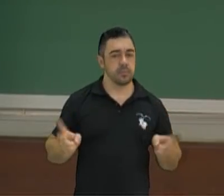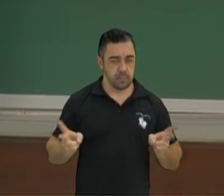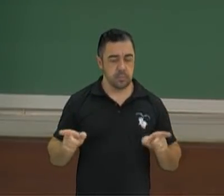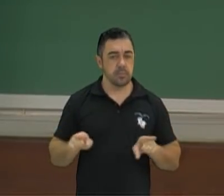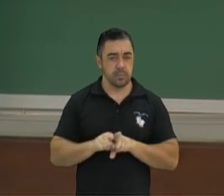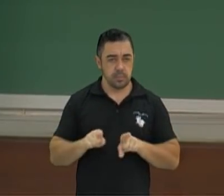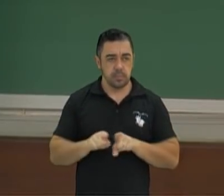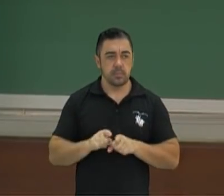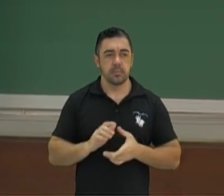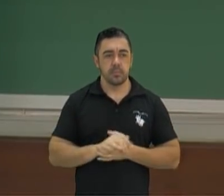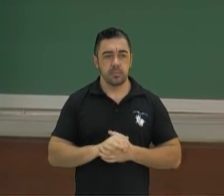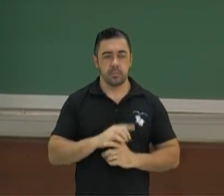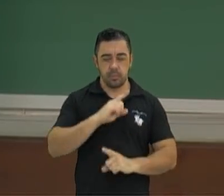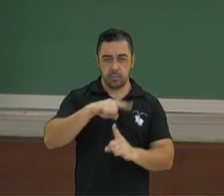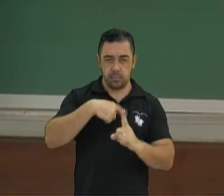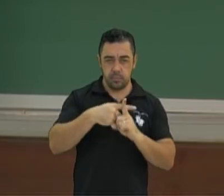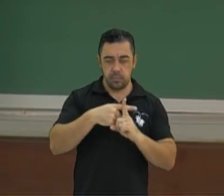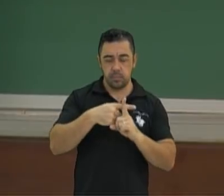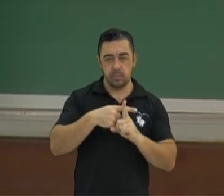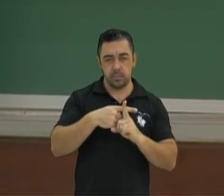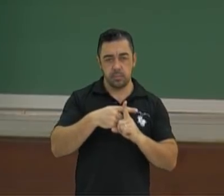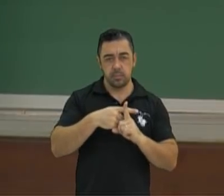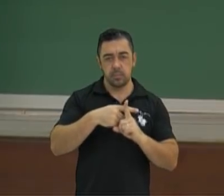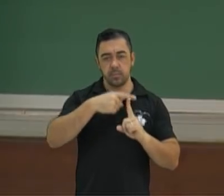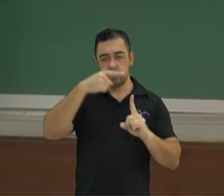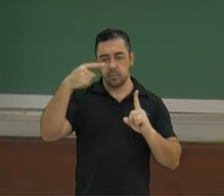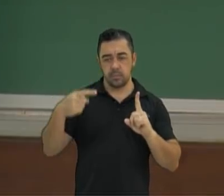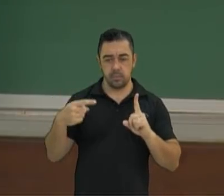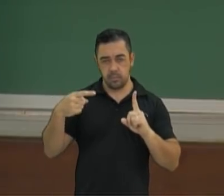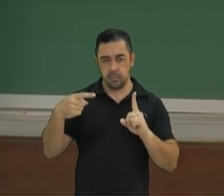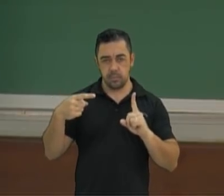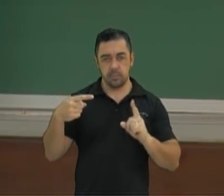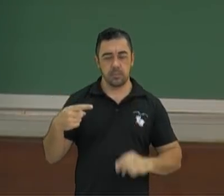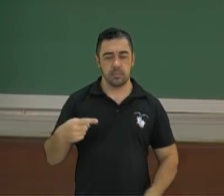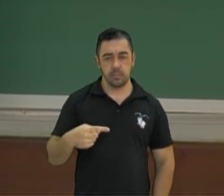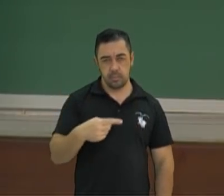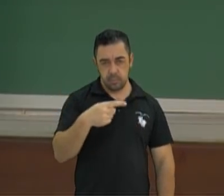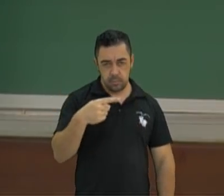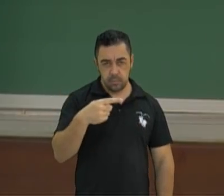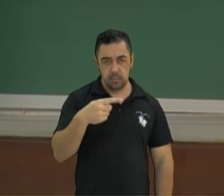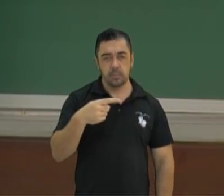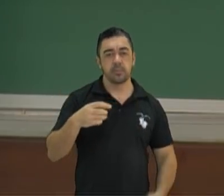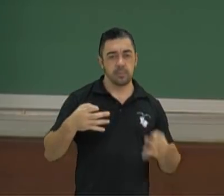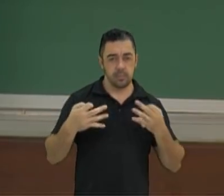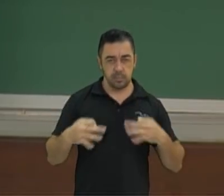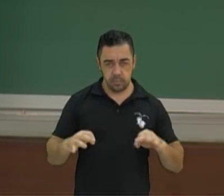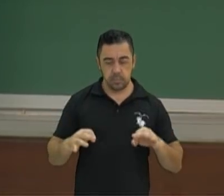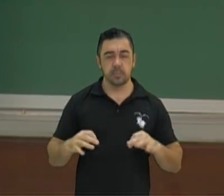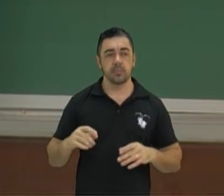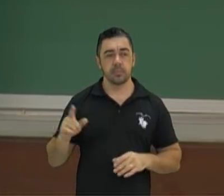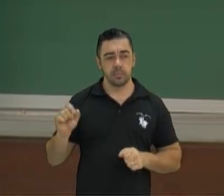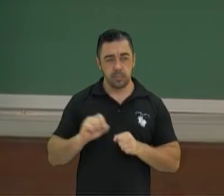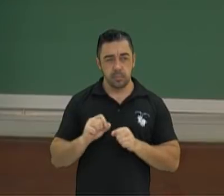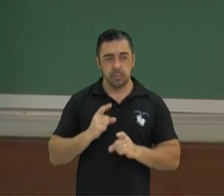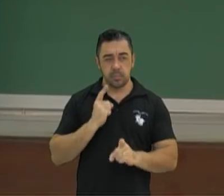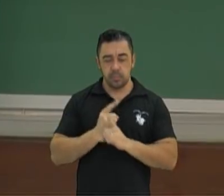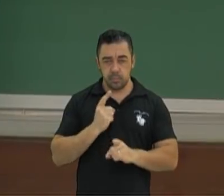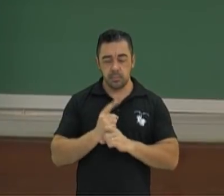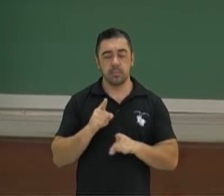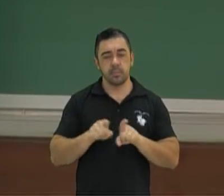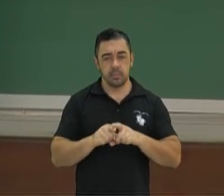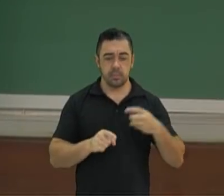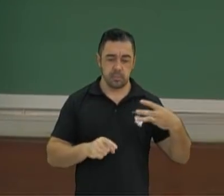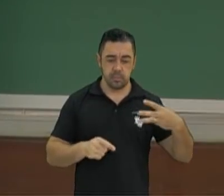coisa, olha, eu tenho uma soma, né? Então, mais com menos vai ficar menos e eu tenho que encontrar